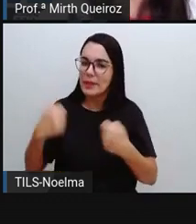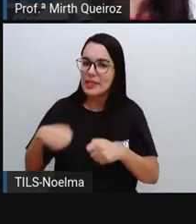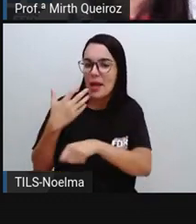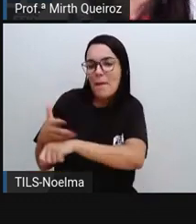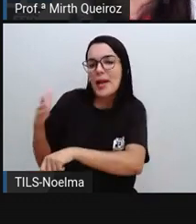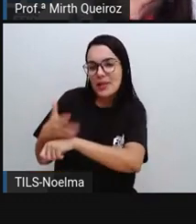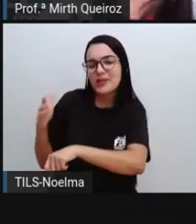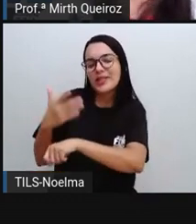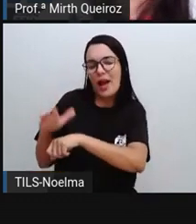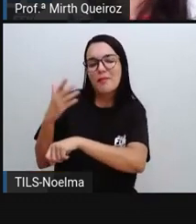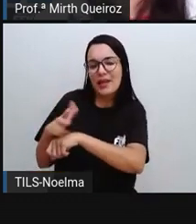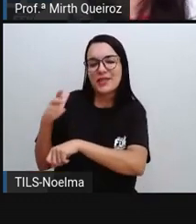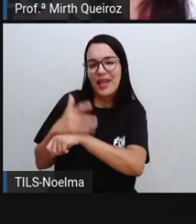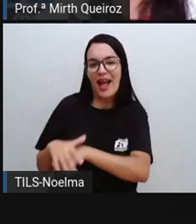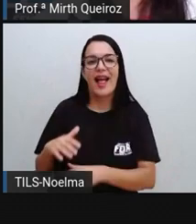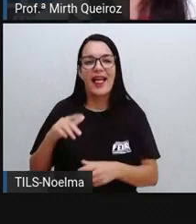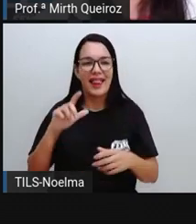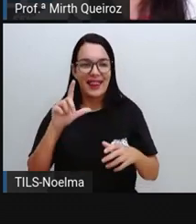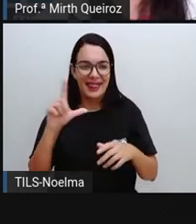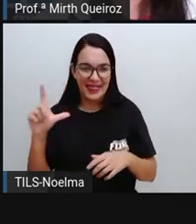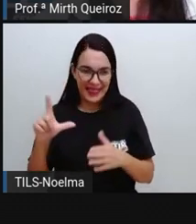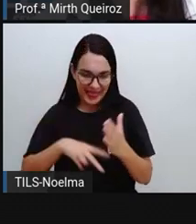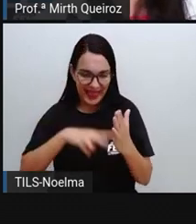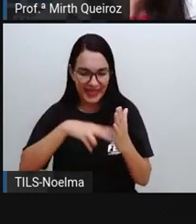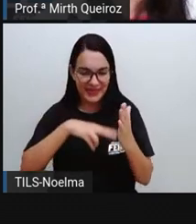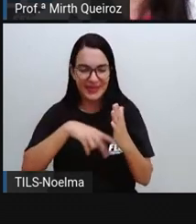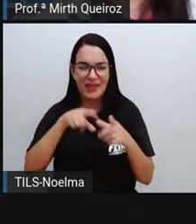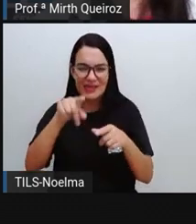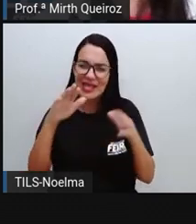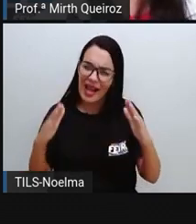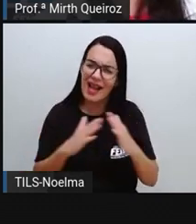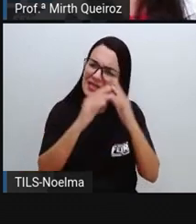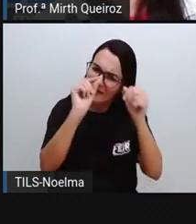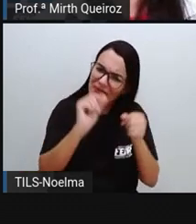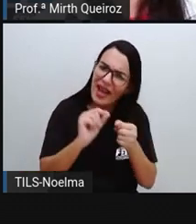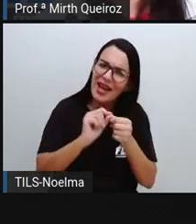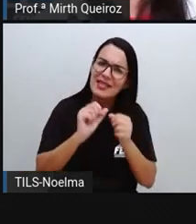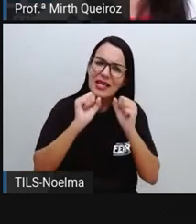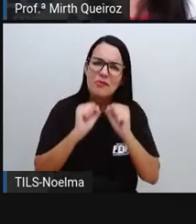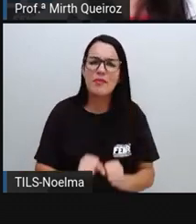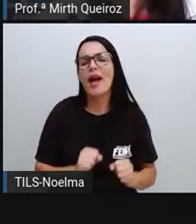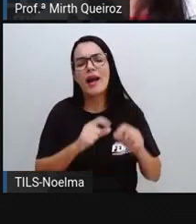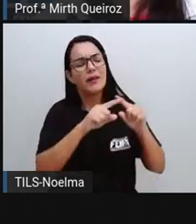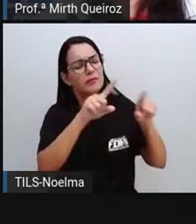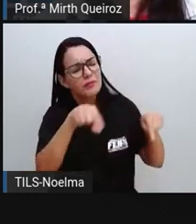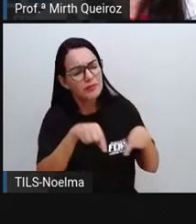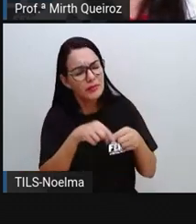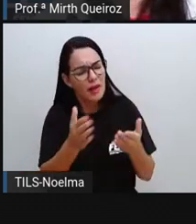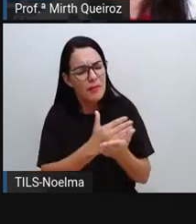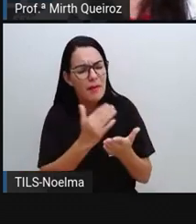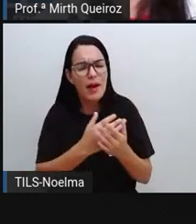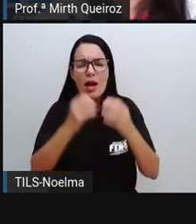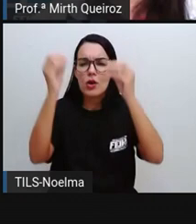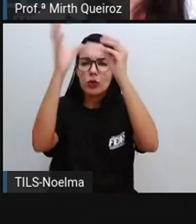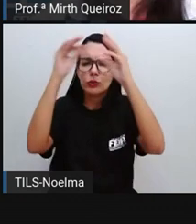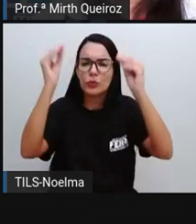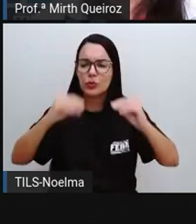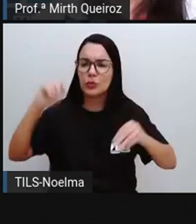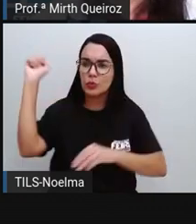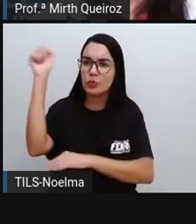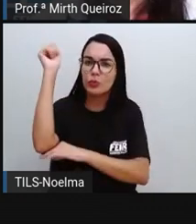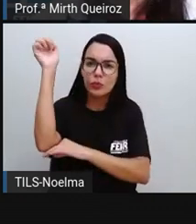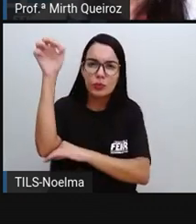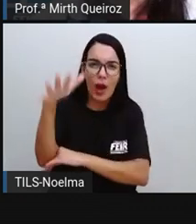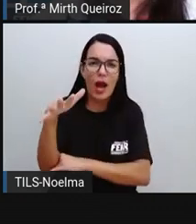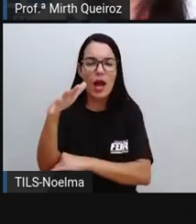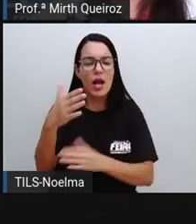leitura? Então, comece a praticar a leitura aí na sua casa. Pegue aí um gibi, um conto de fada, uma receita, um livro